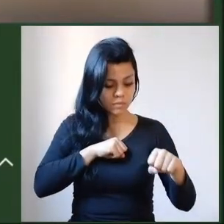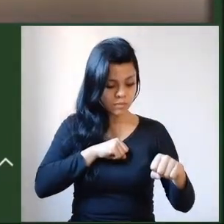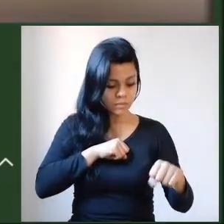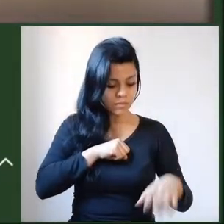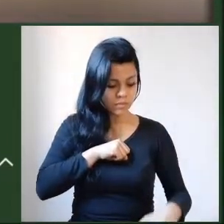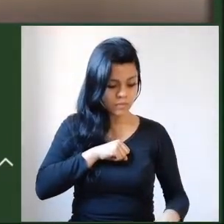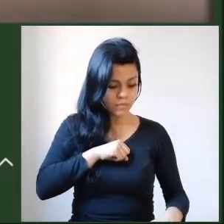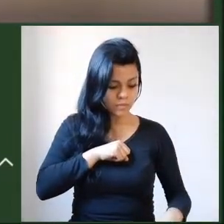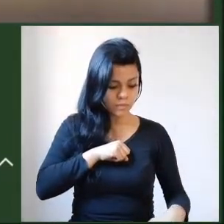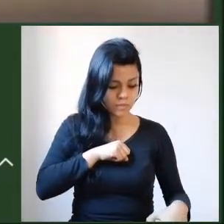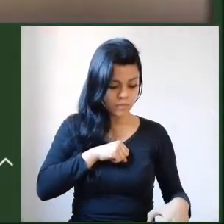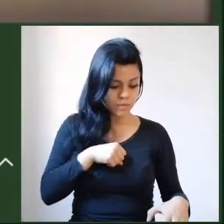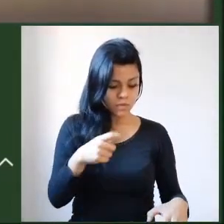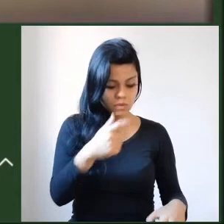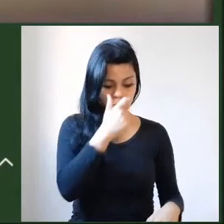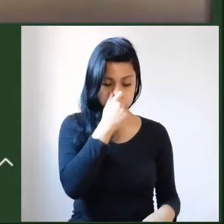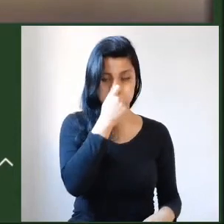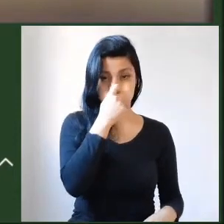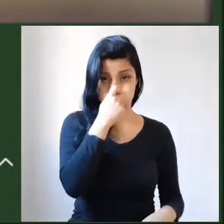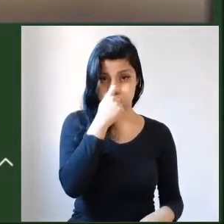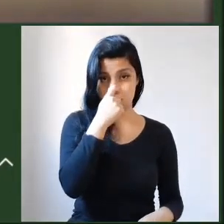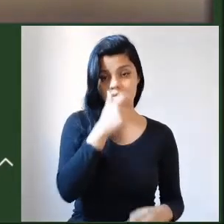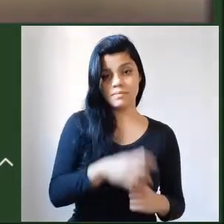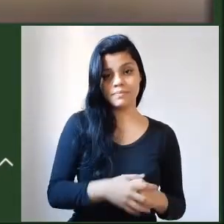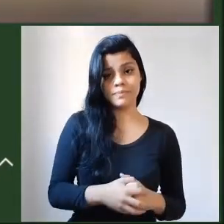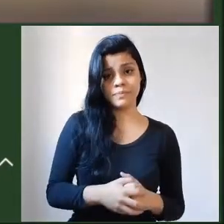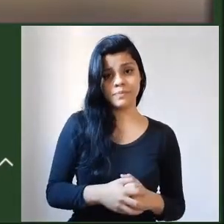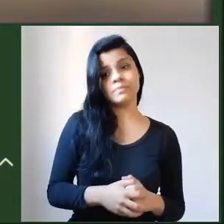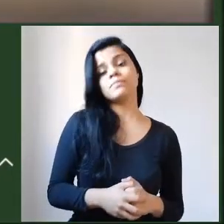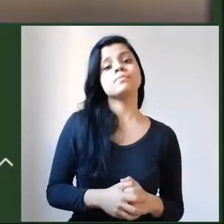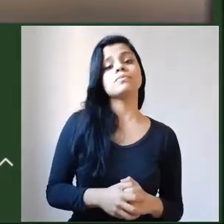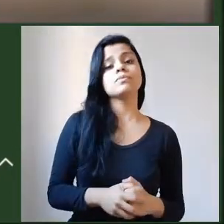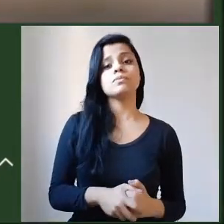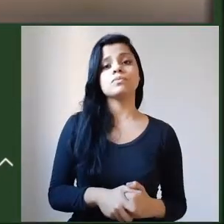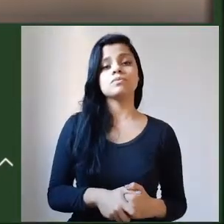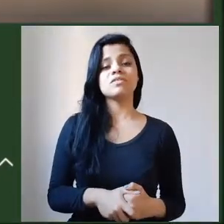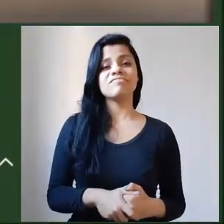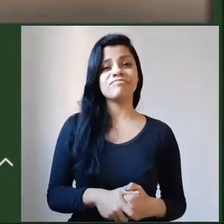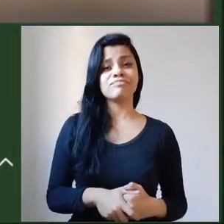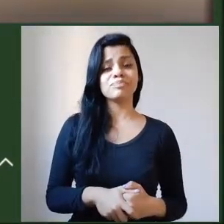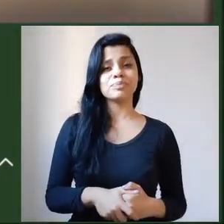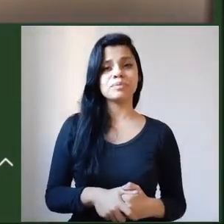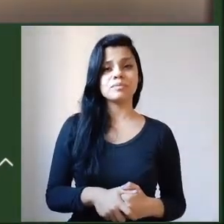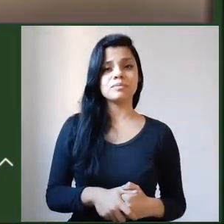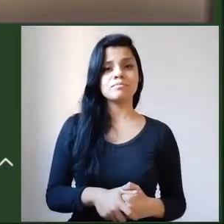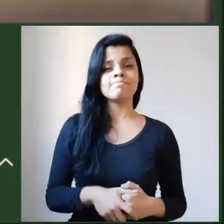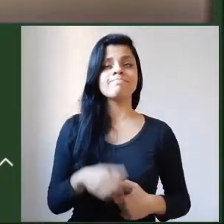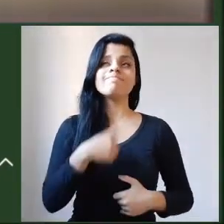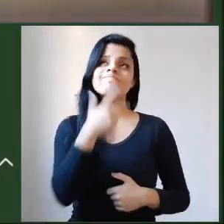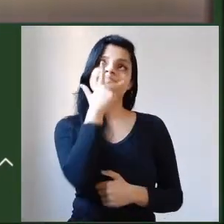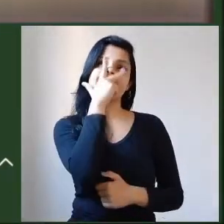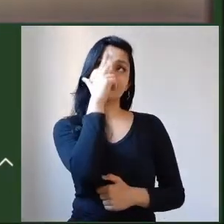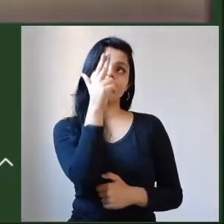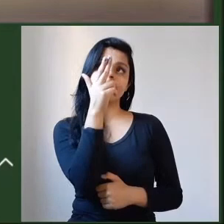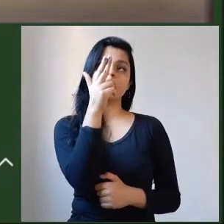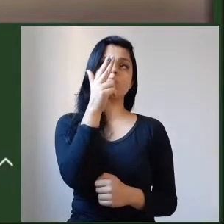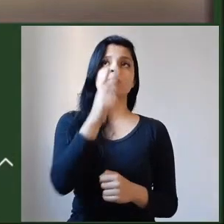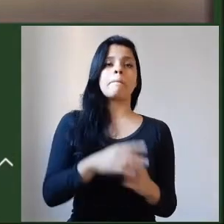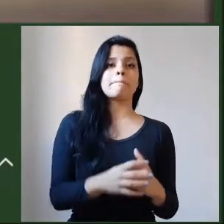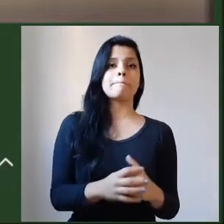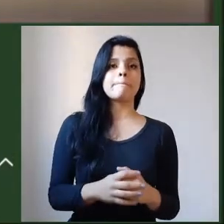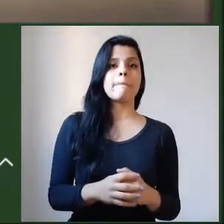eu acho que sim, que falar em relaxamento das medidas agora é um